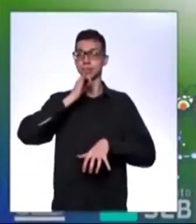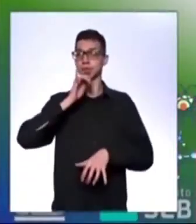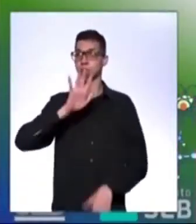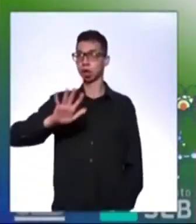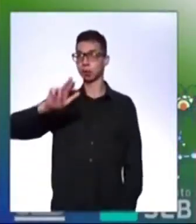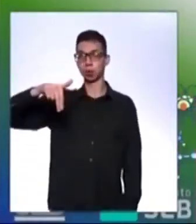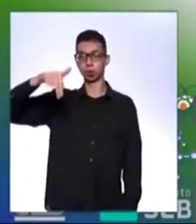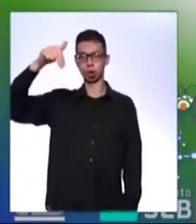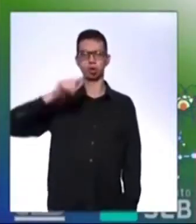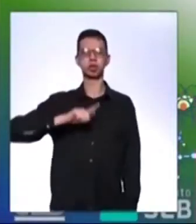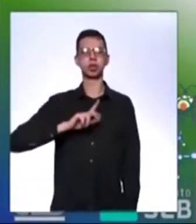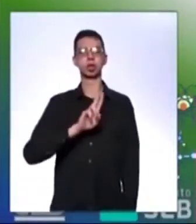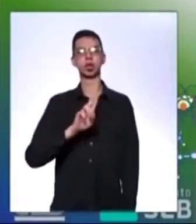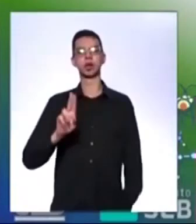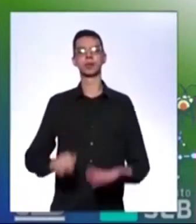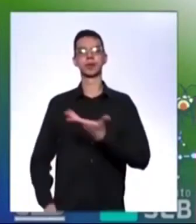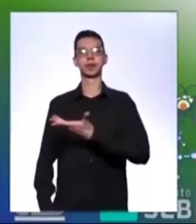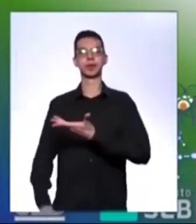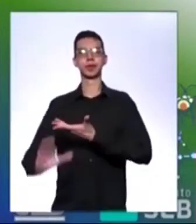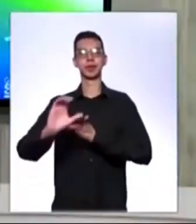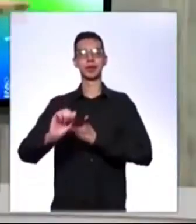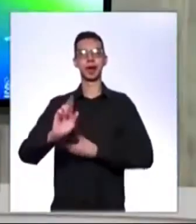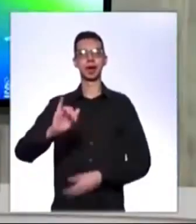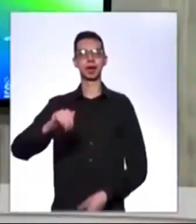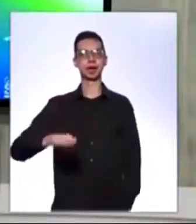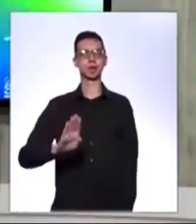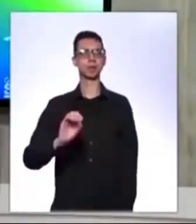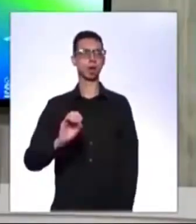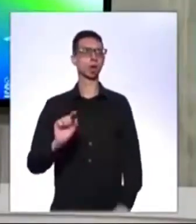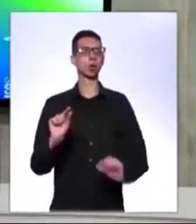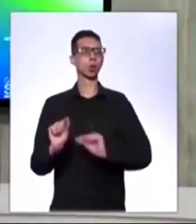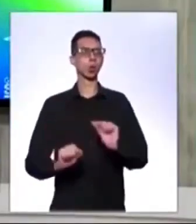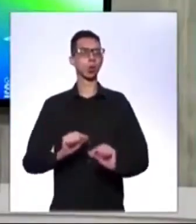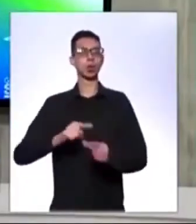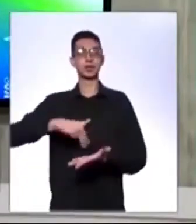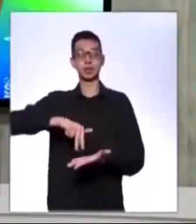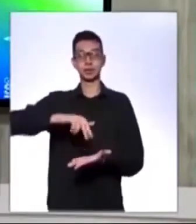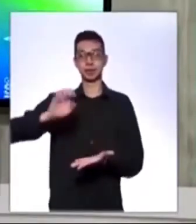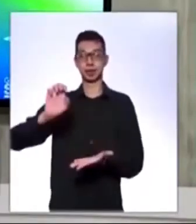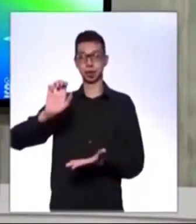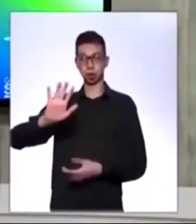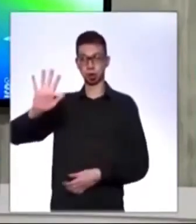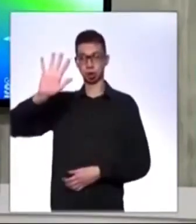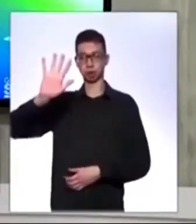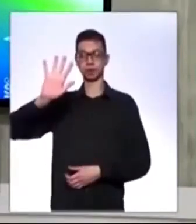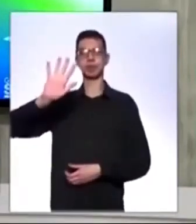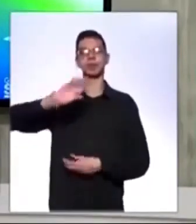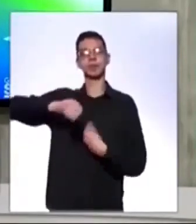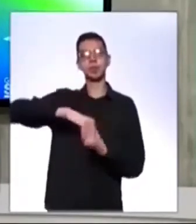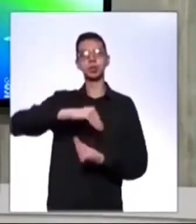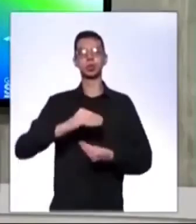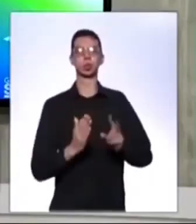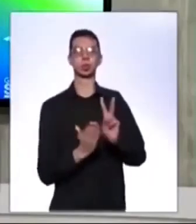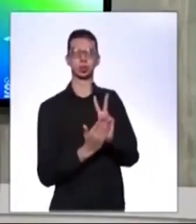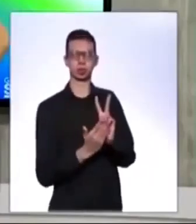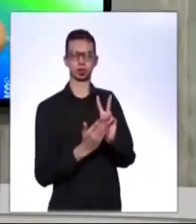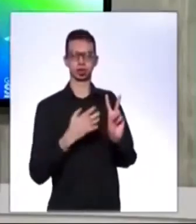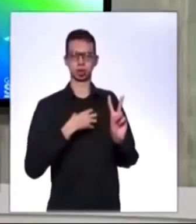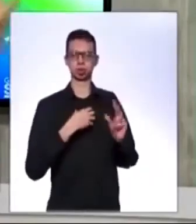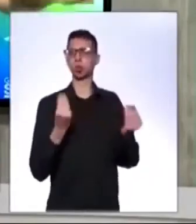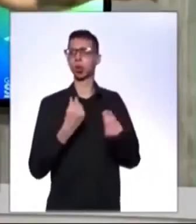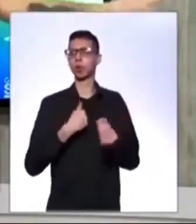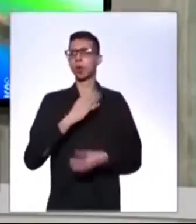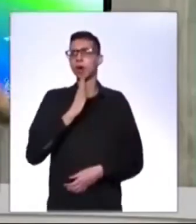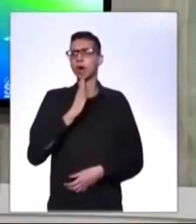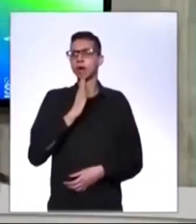gente tem o carimbó. O carimbó provavelmente é uma mistura de danças europeias com indígenas. Como é que eu reconheço o dançarino de carimbó? É